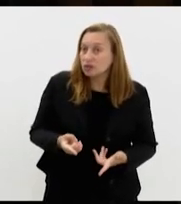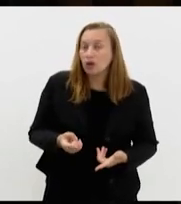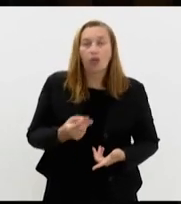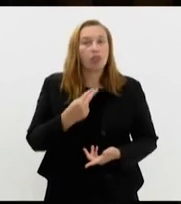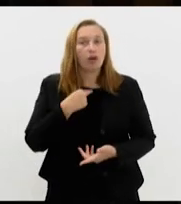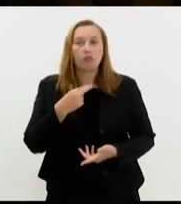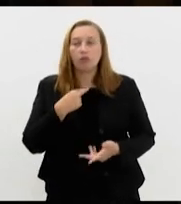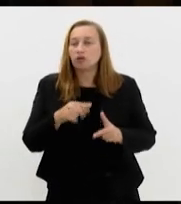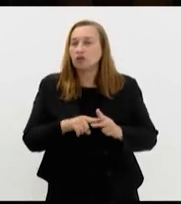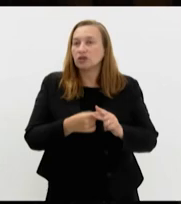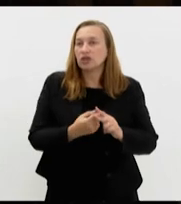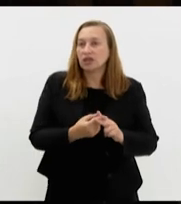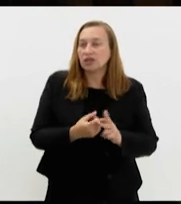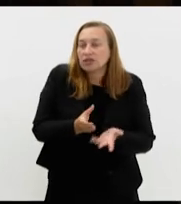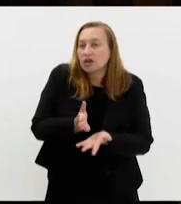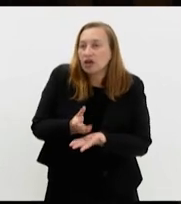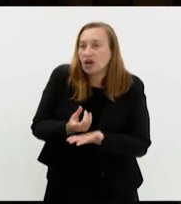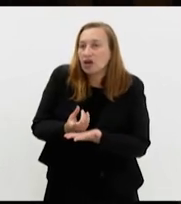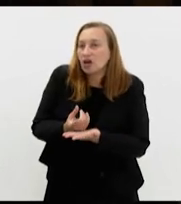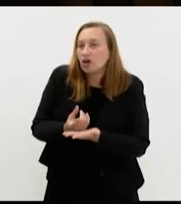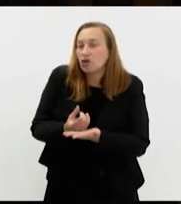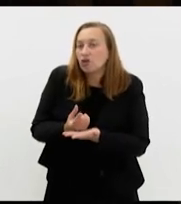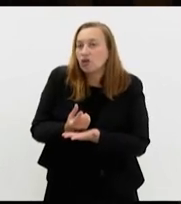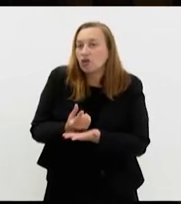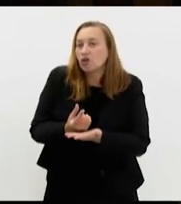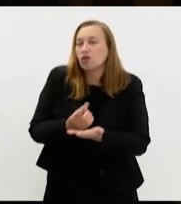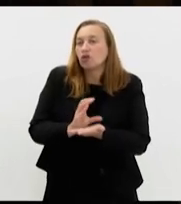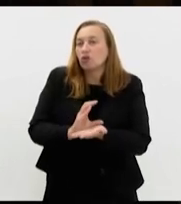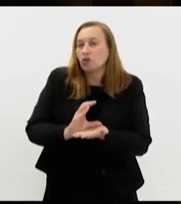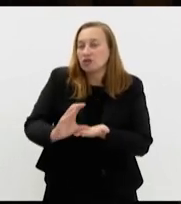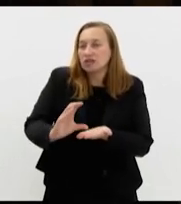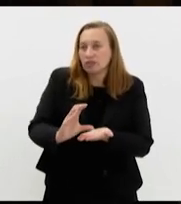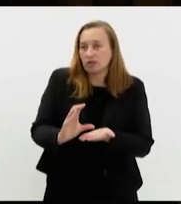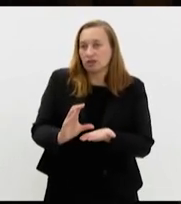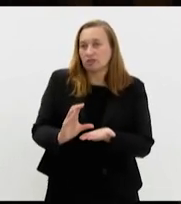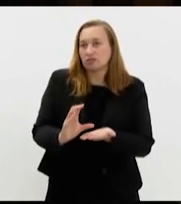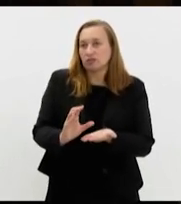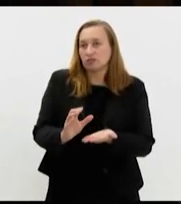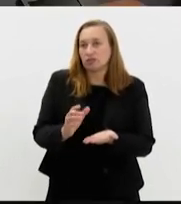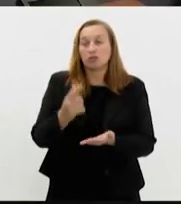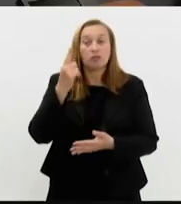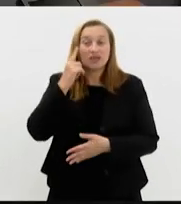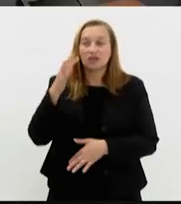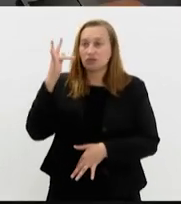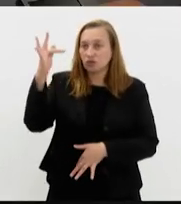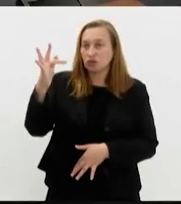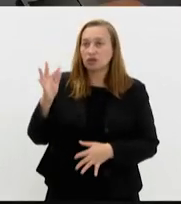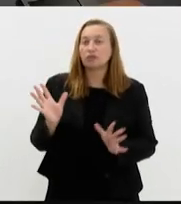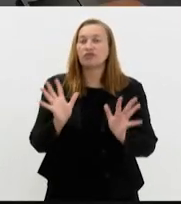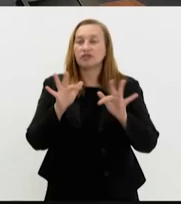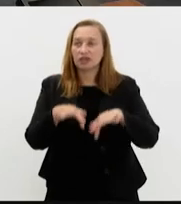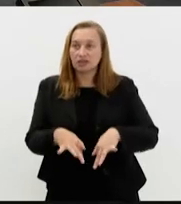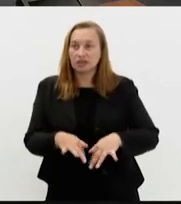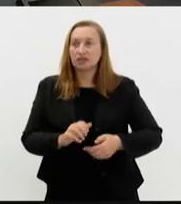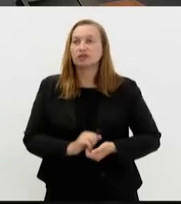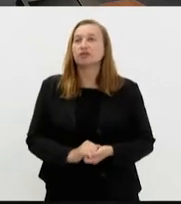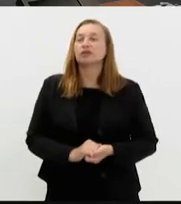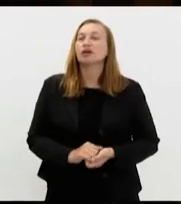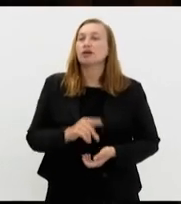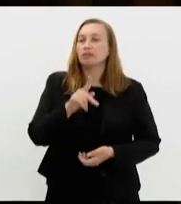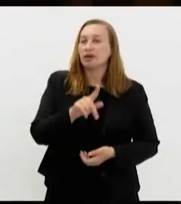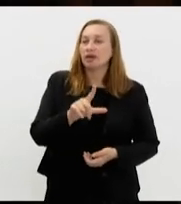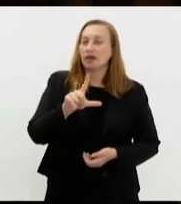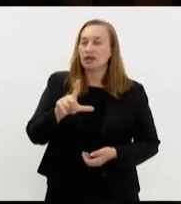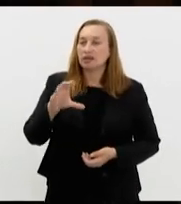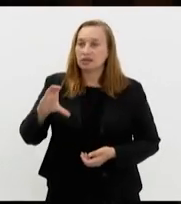pode alterar o orçamento de forma estruturante sem ter um mínimo de previsão. Para concluir, deputado. E para concluir, o PLC traz